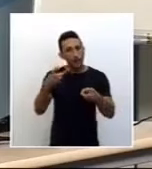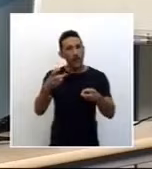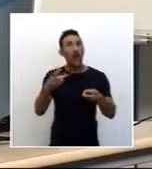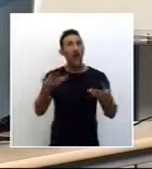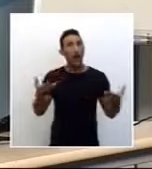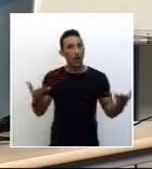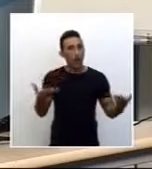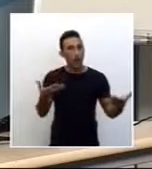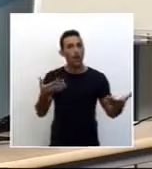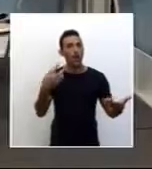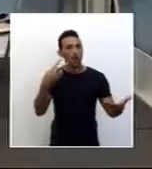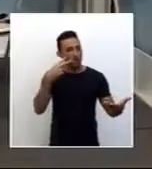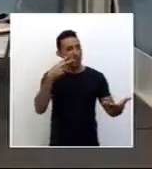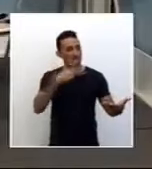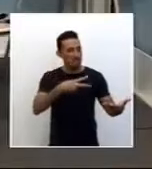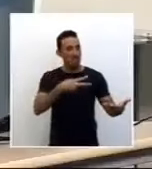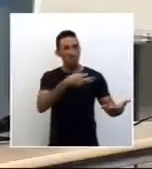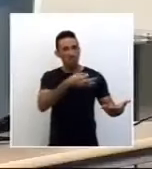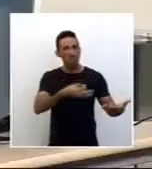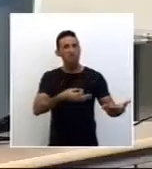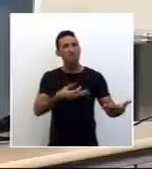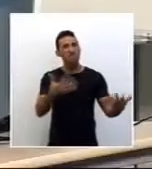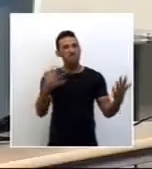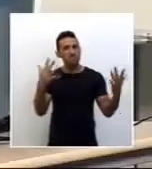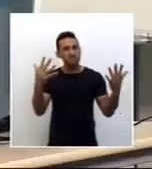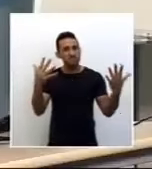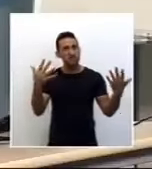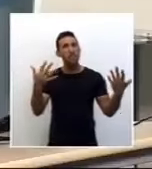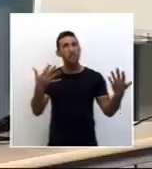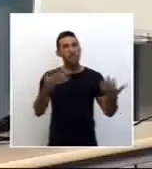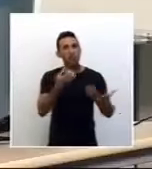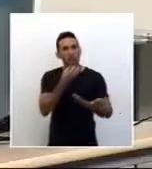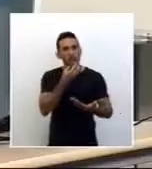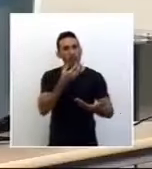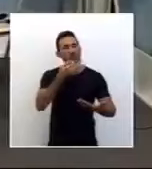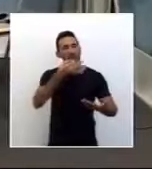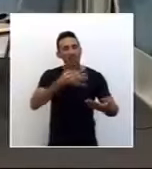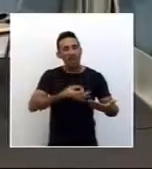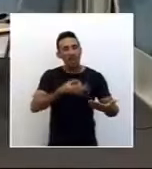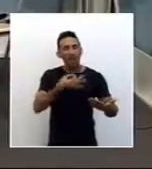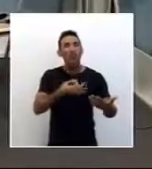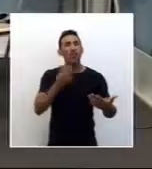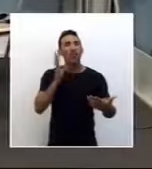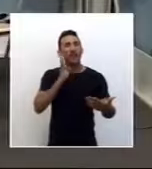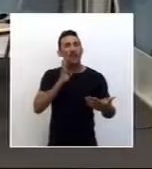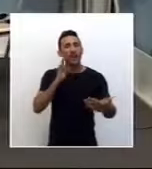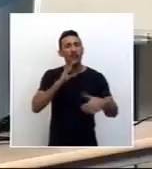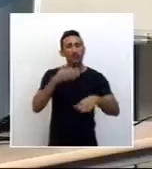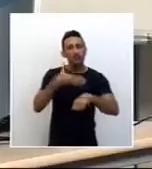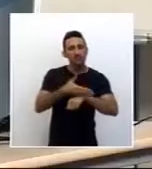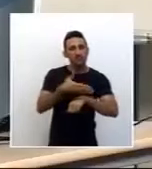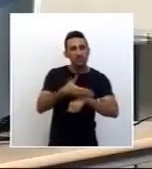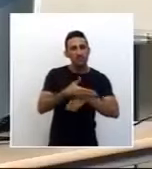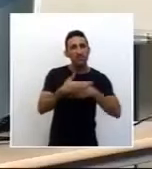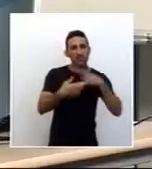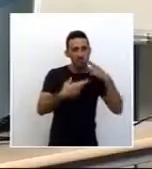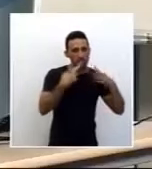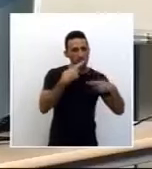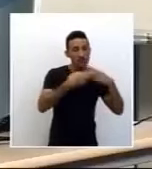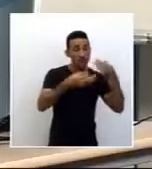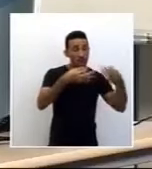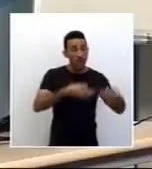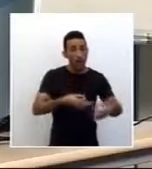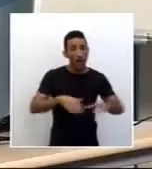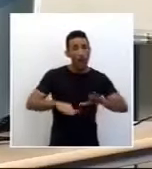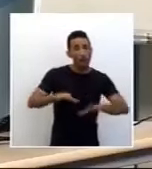completa Wonderful não é maravilhoso é isso mesmo é a sei quem bastante passam foi bem legal bem legal e algumas coisas